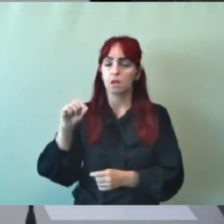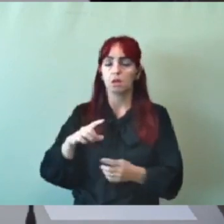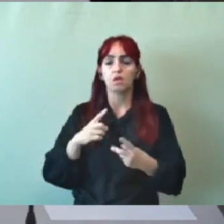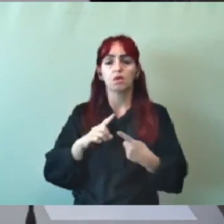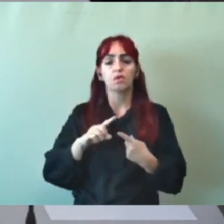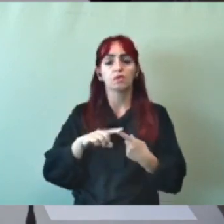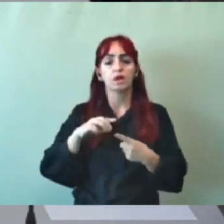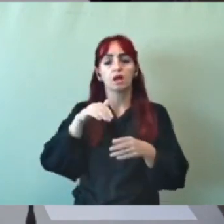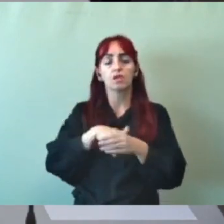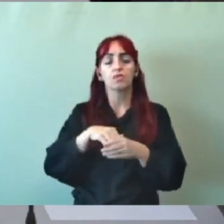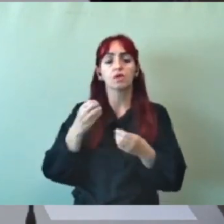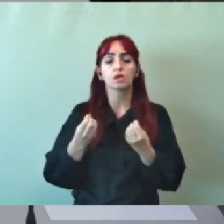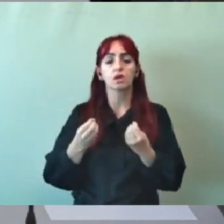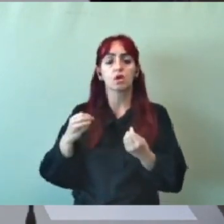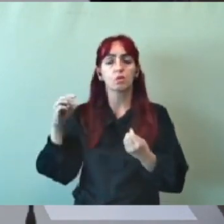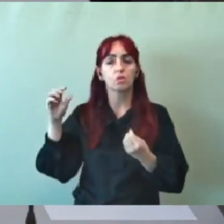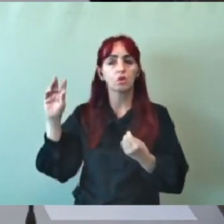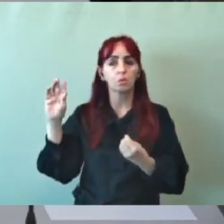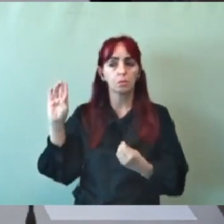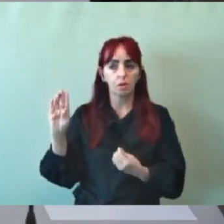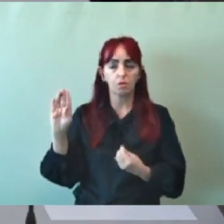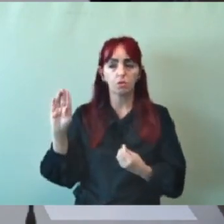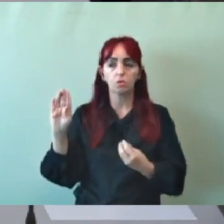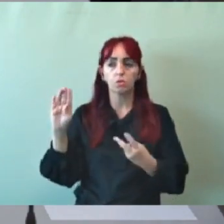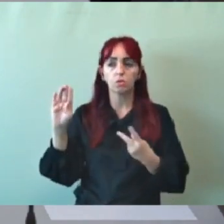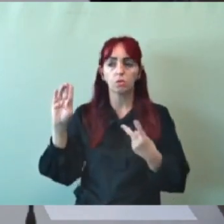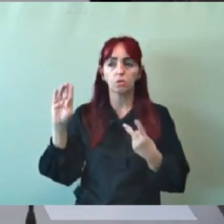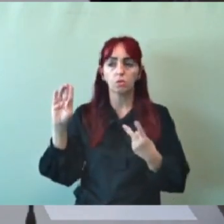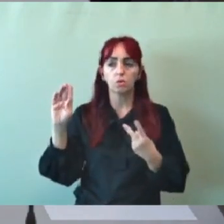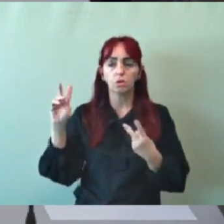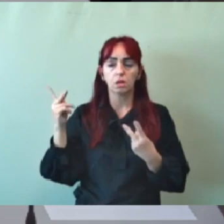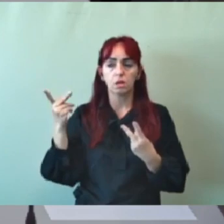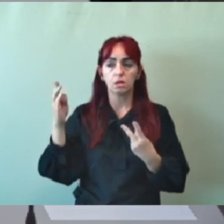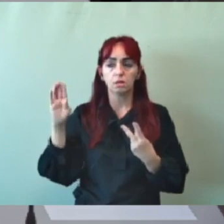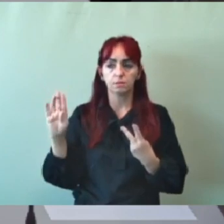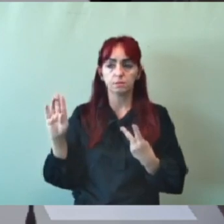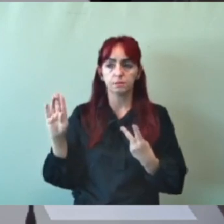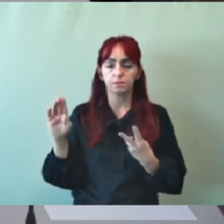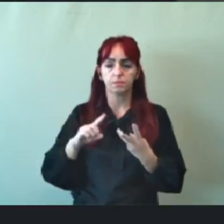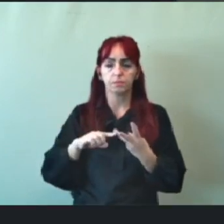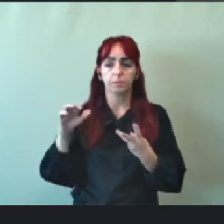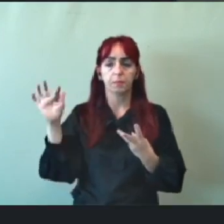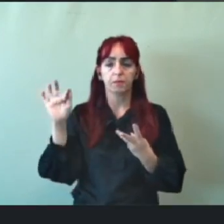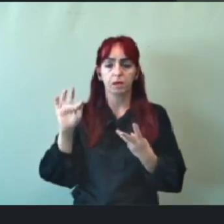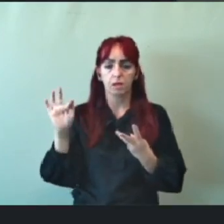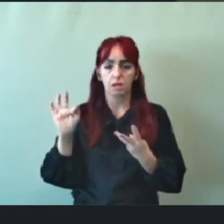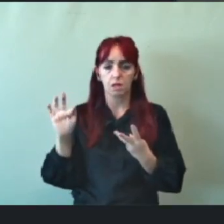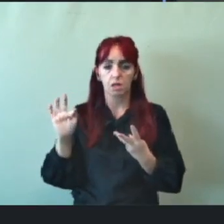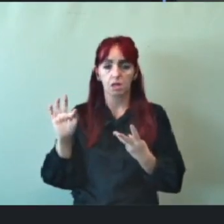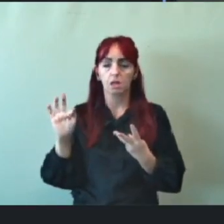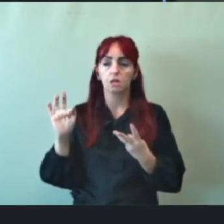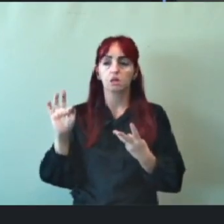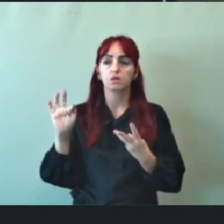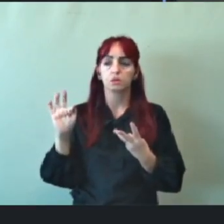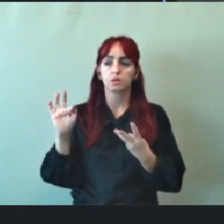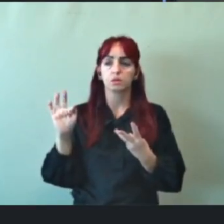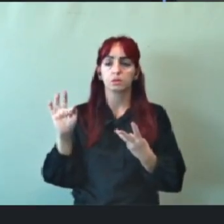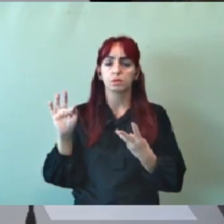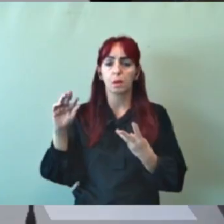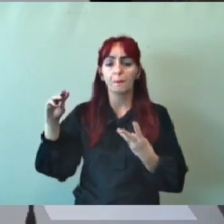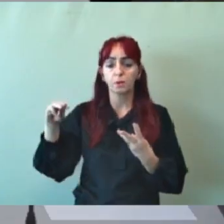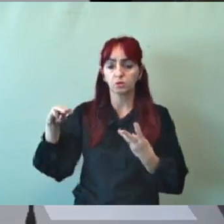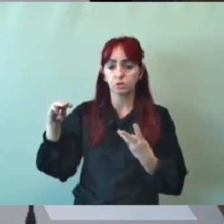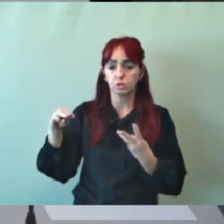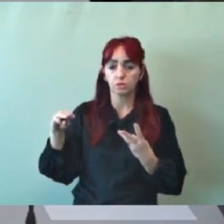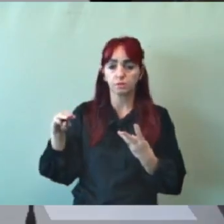acordo. Vereador Fernando Luiz. Com requerimento. Vereador Henrique Braga. De acordo.